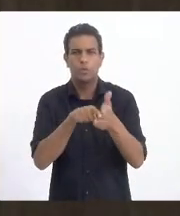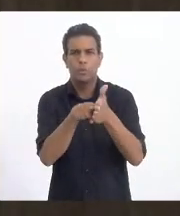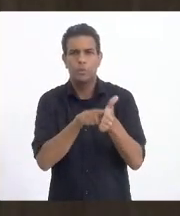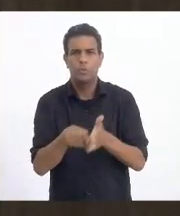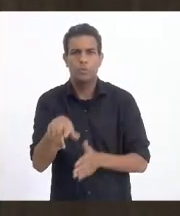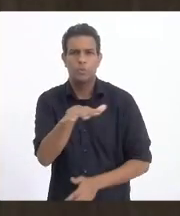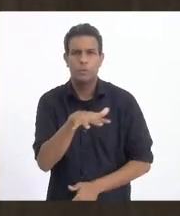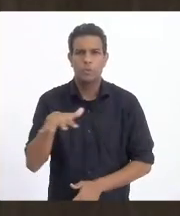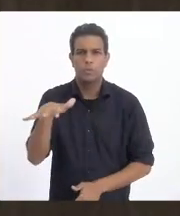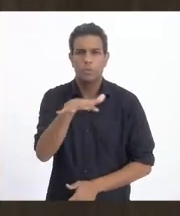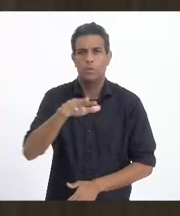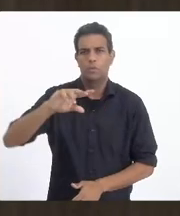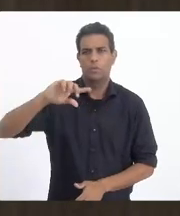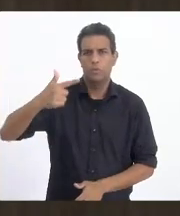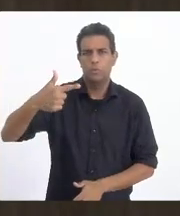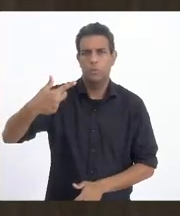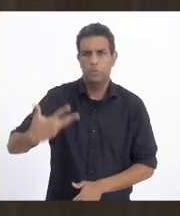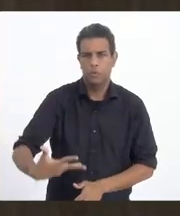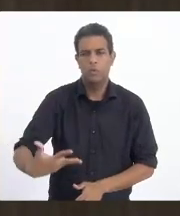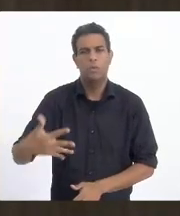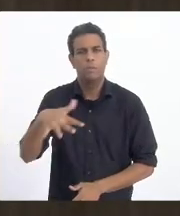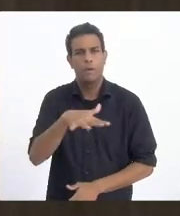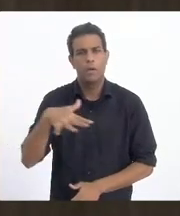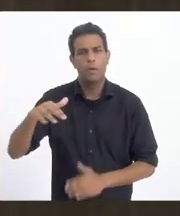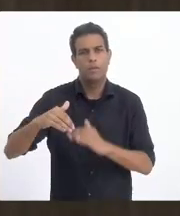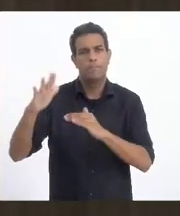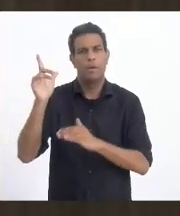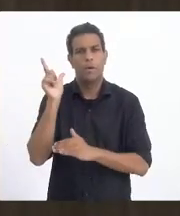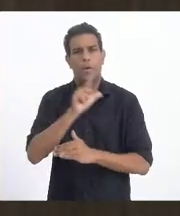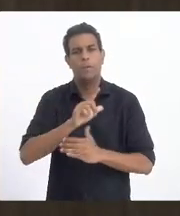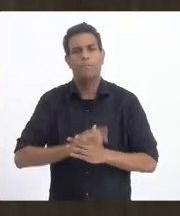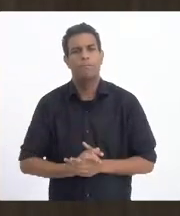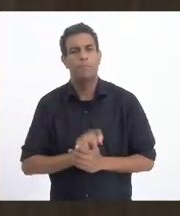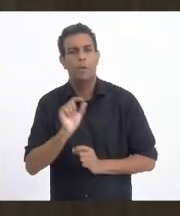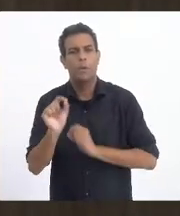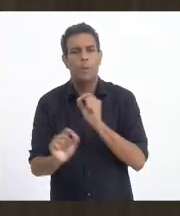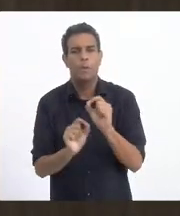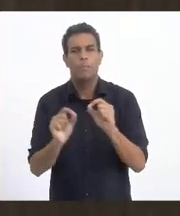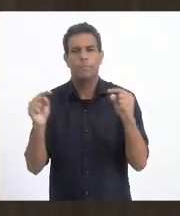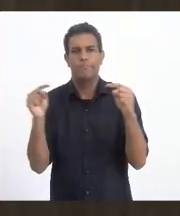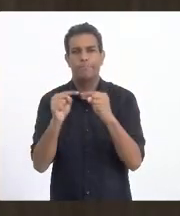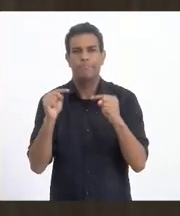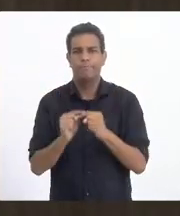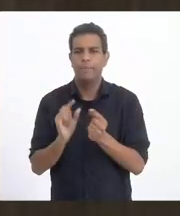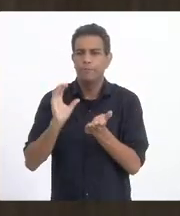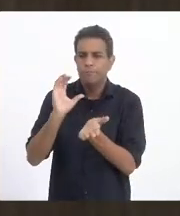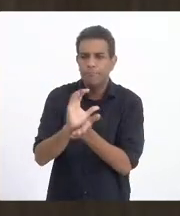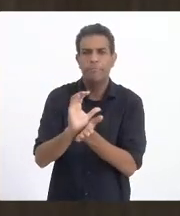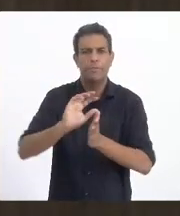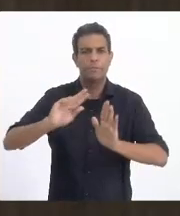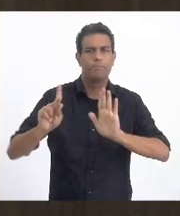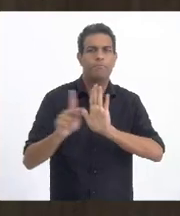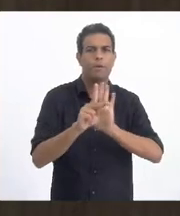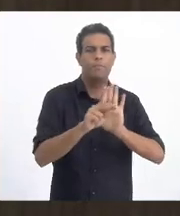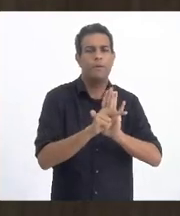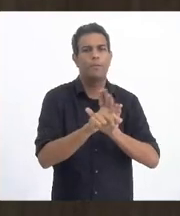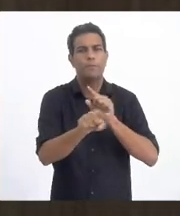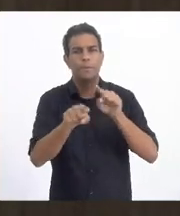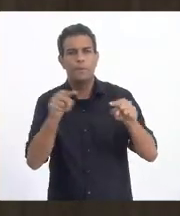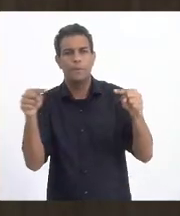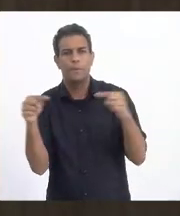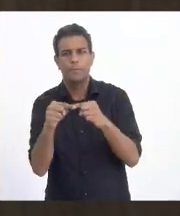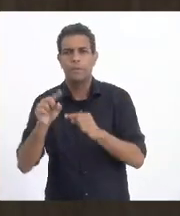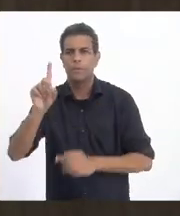constando como segundo tenente, que é o caso da maioria aí, realmente não teria essa indenização de adicional de inatividade. Então,